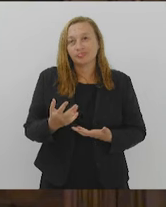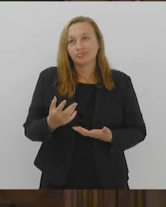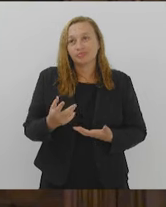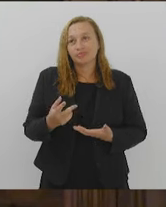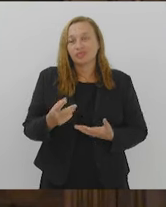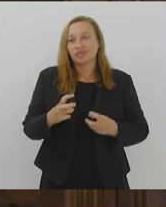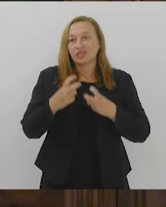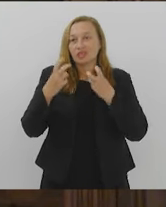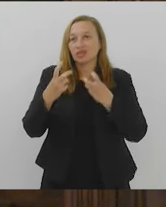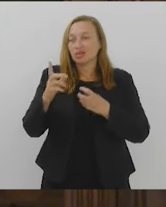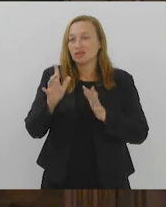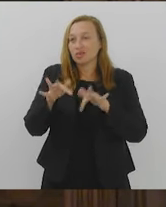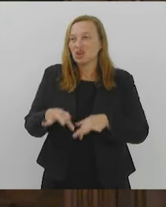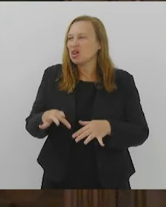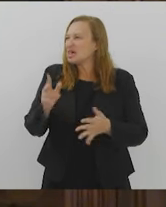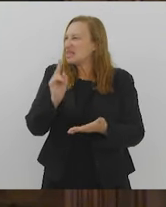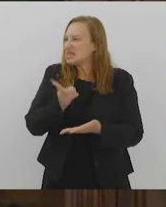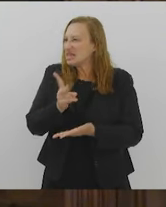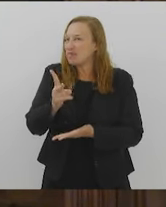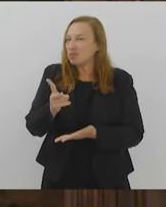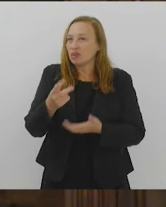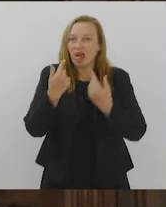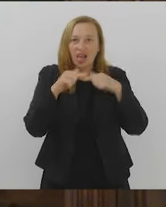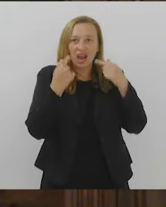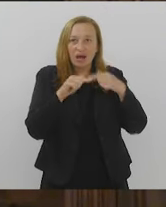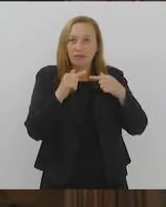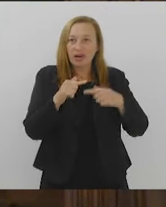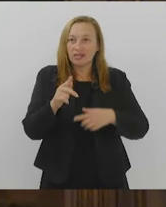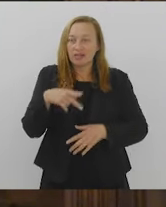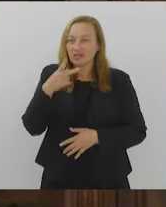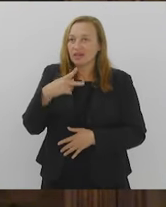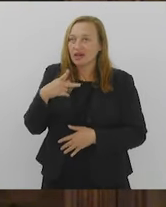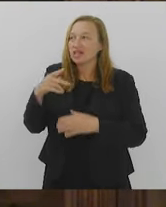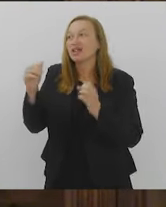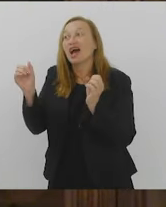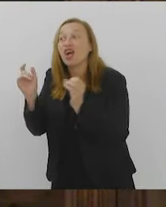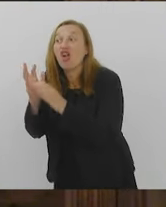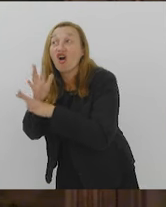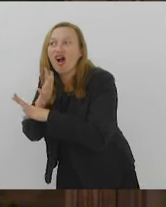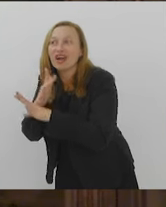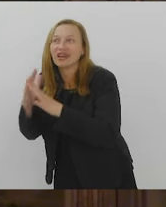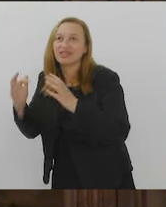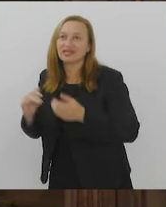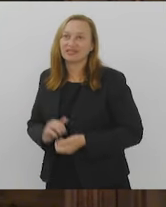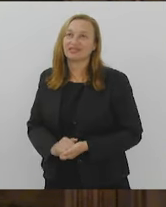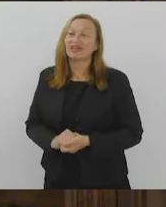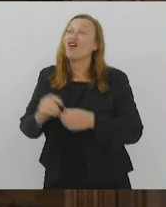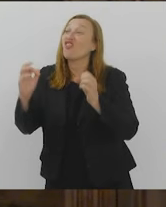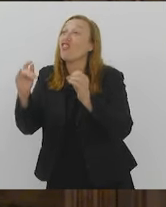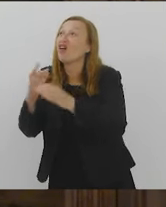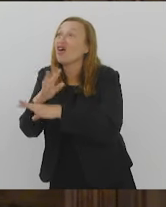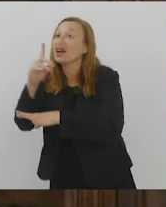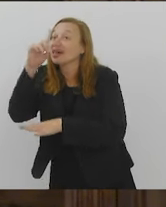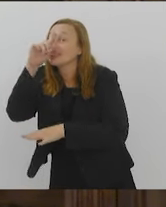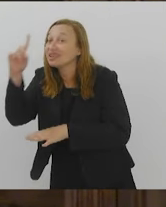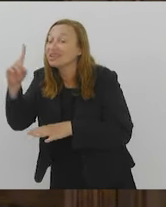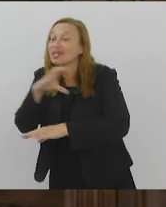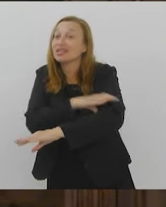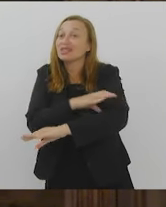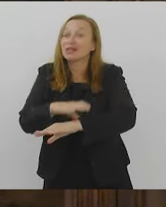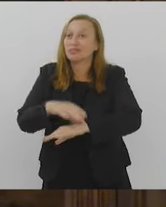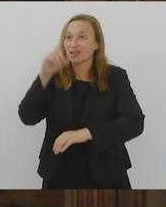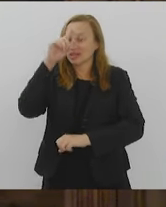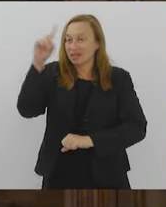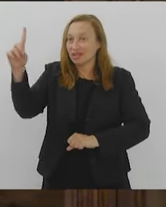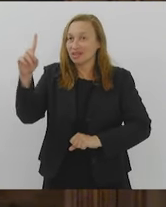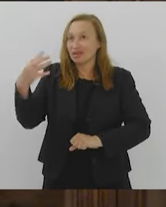Toda vez que alguém reclamava com ele, ele falava: dá glória, glória a Deus pelas Assembleias de Deus e